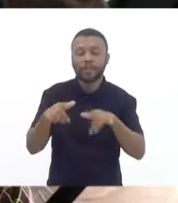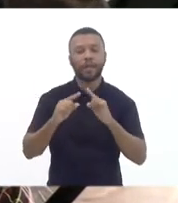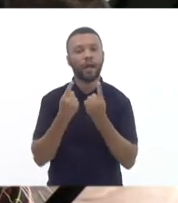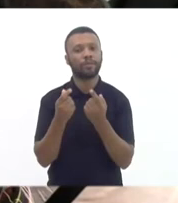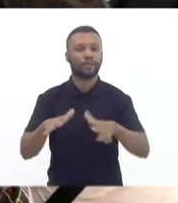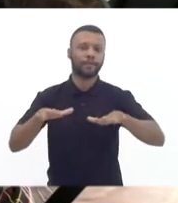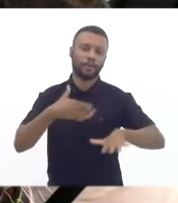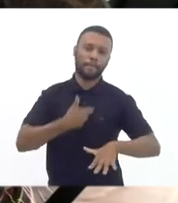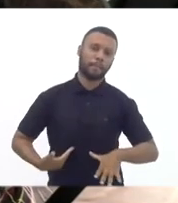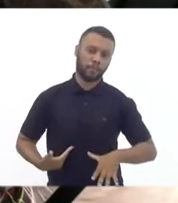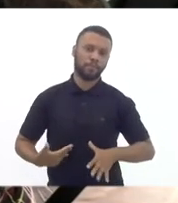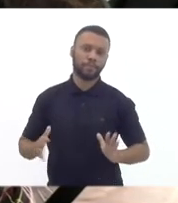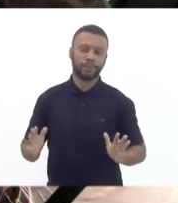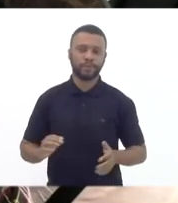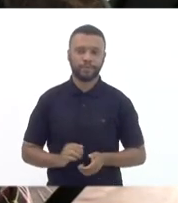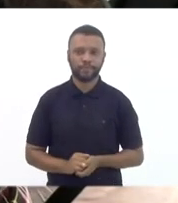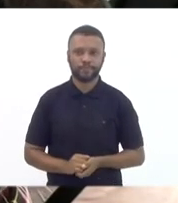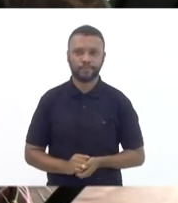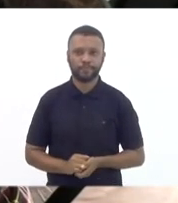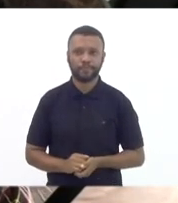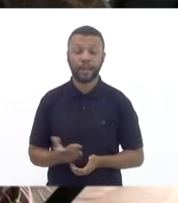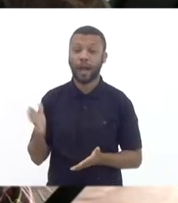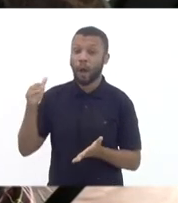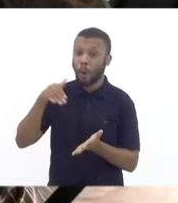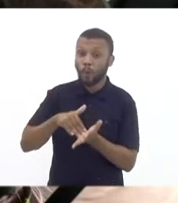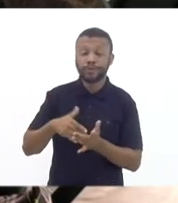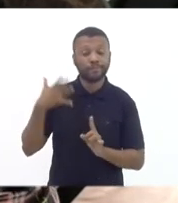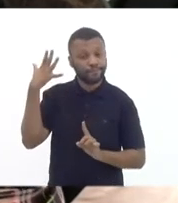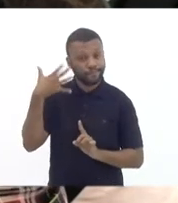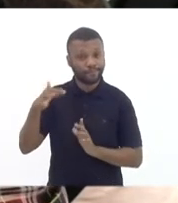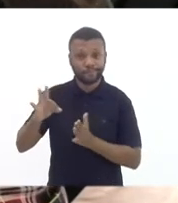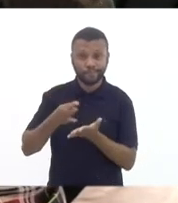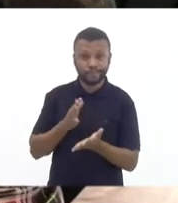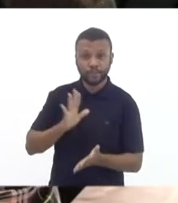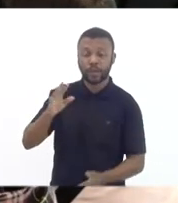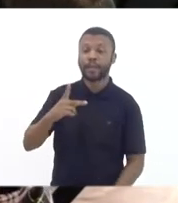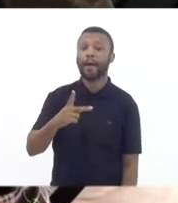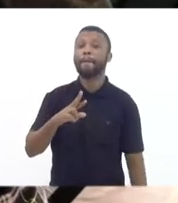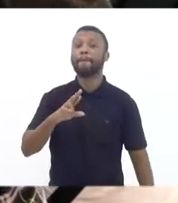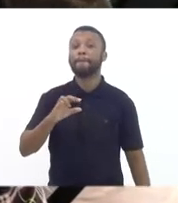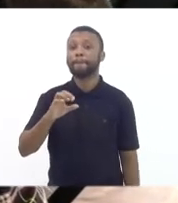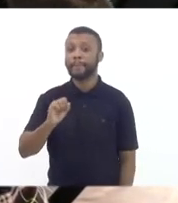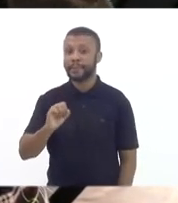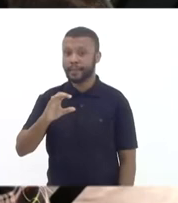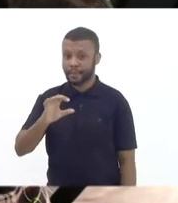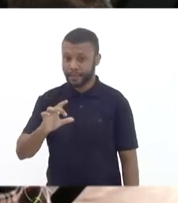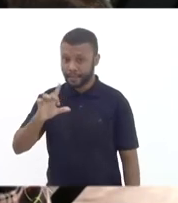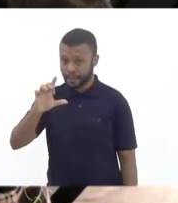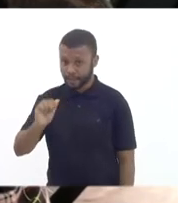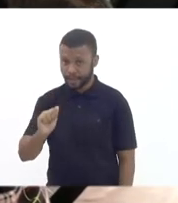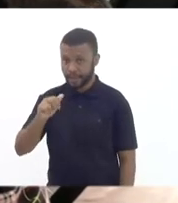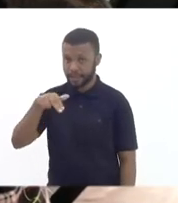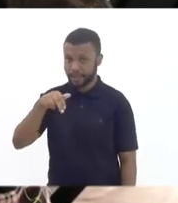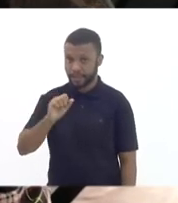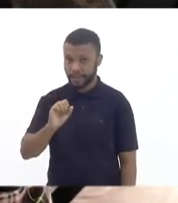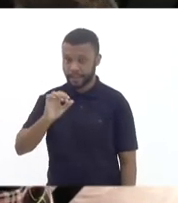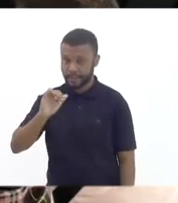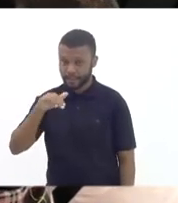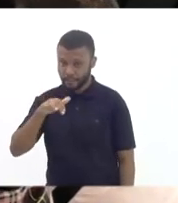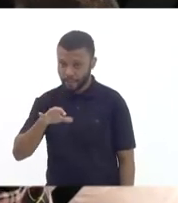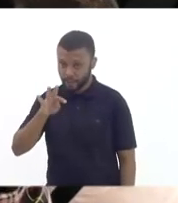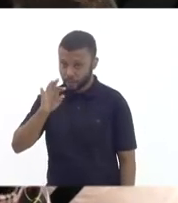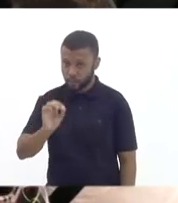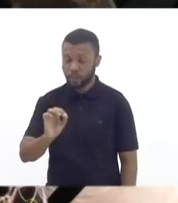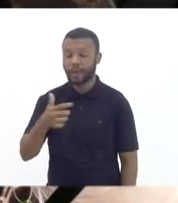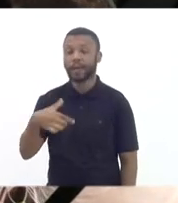E a última oradora inscrita é a dona Priscila Nascimento, que está online. Né, Priscila? Eu queria